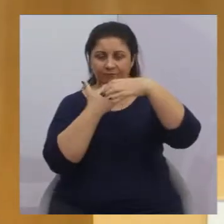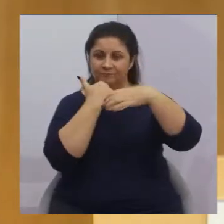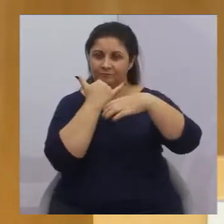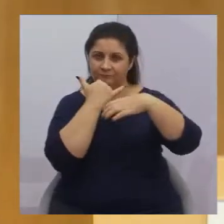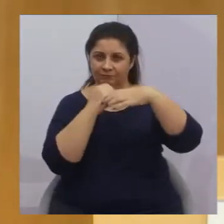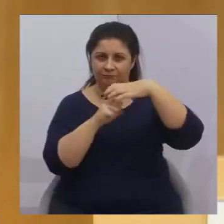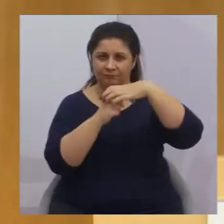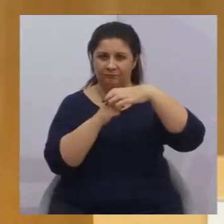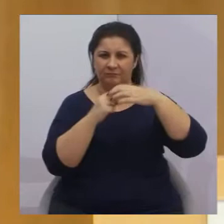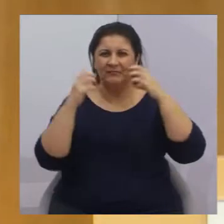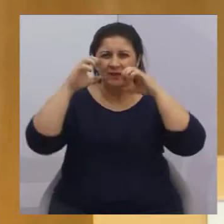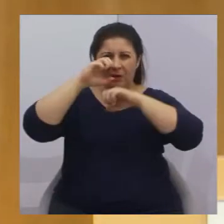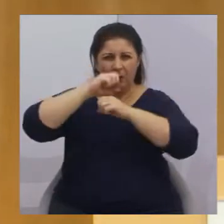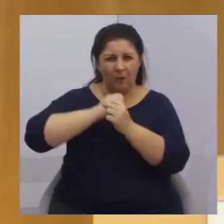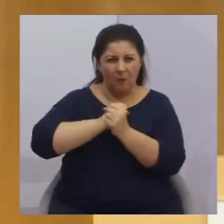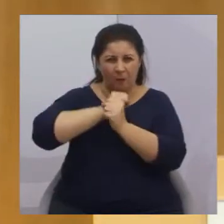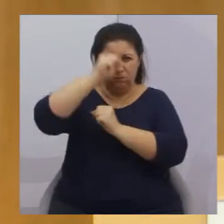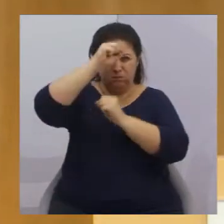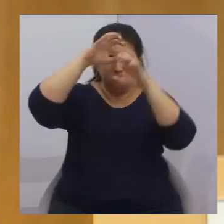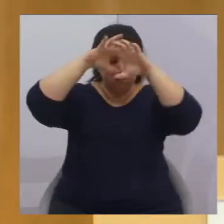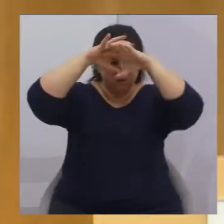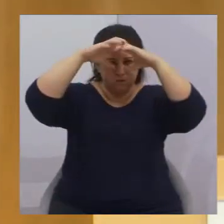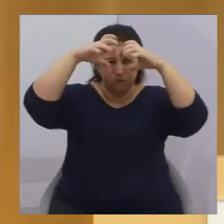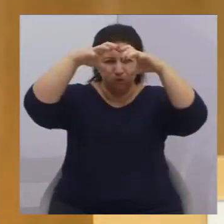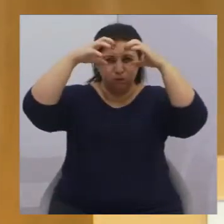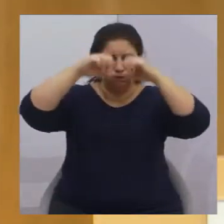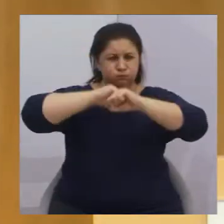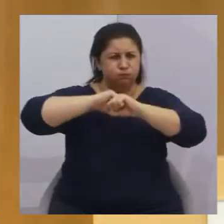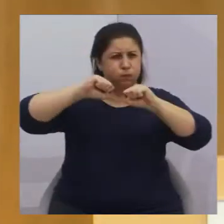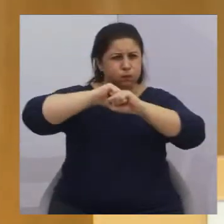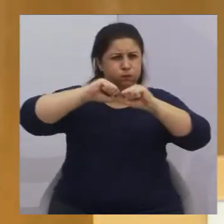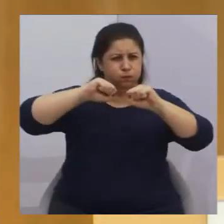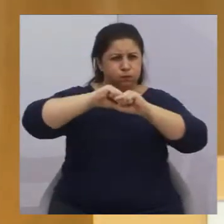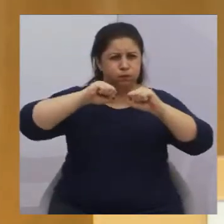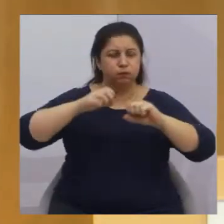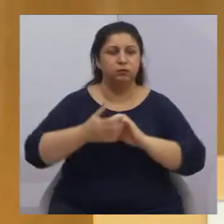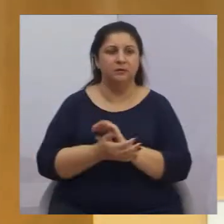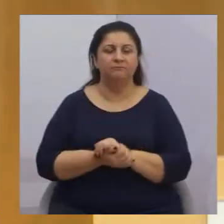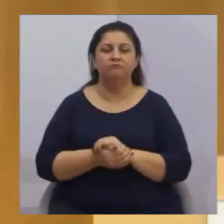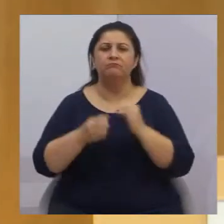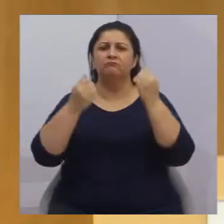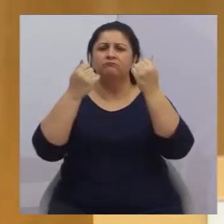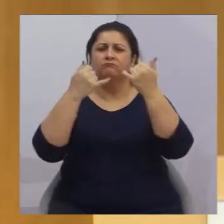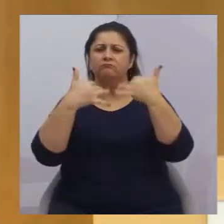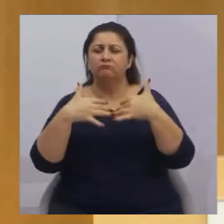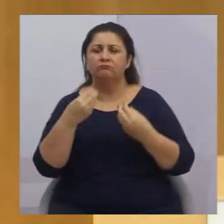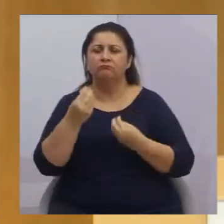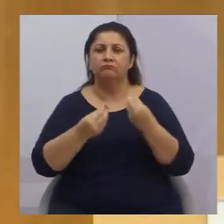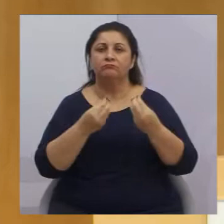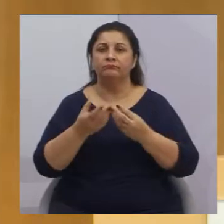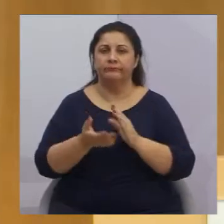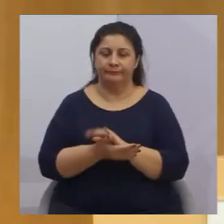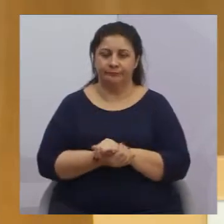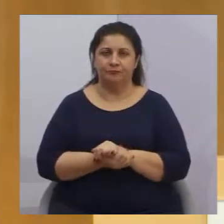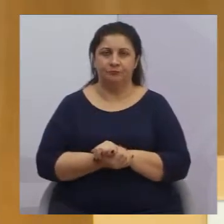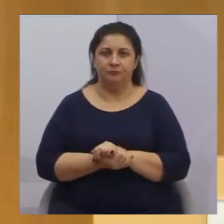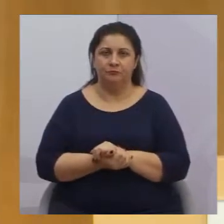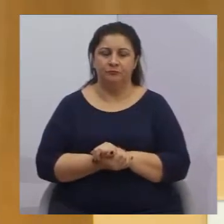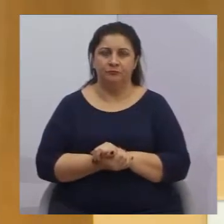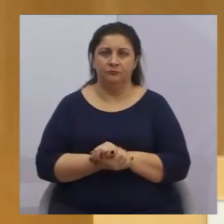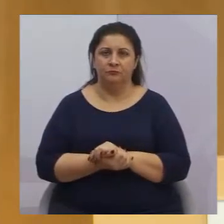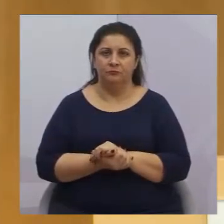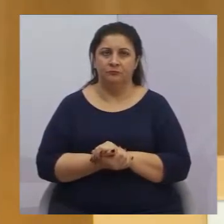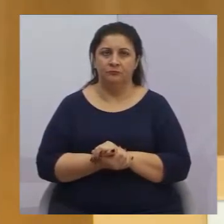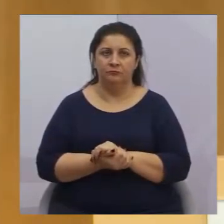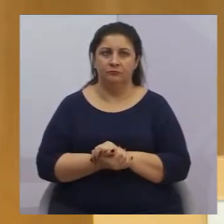projeto de lei aprovado aí com relação a essa questão dessa síndrome, né? Então,